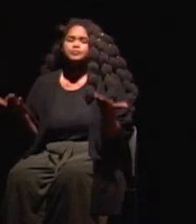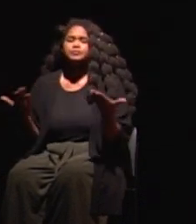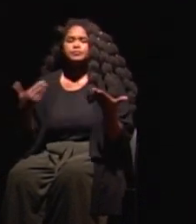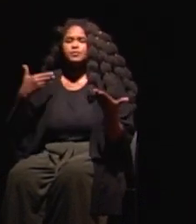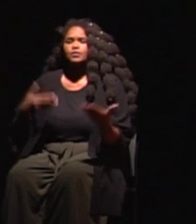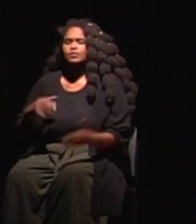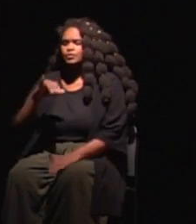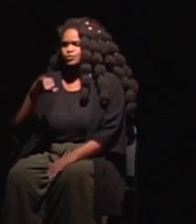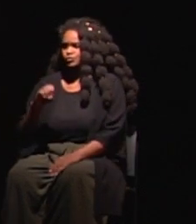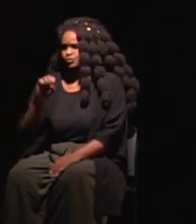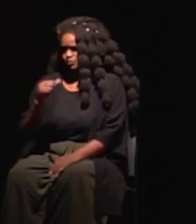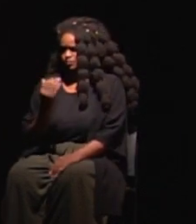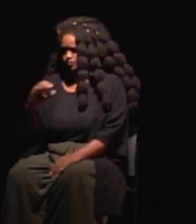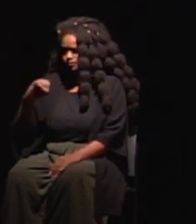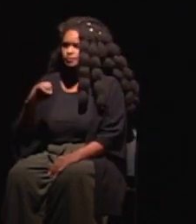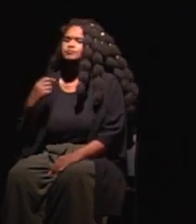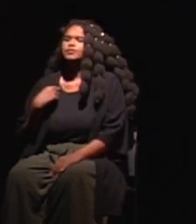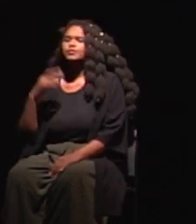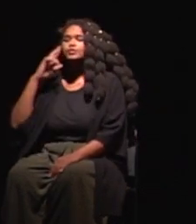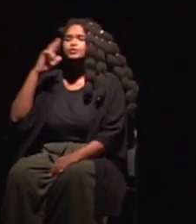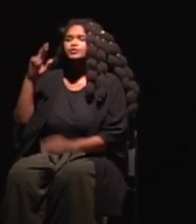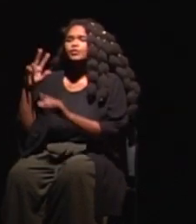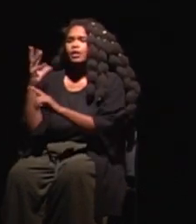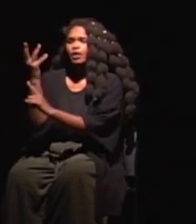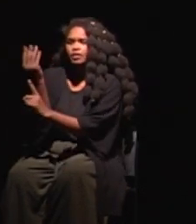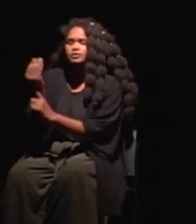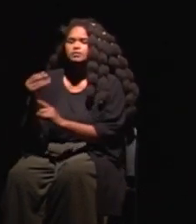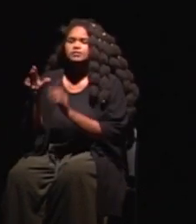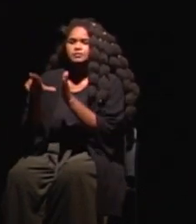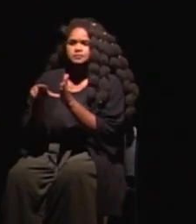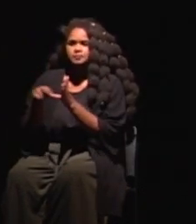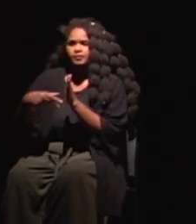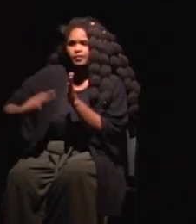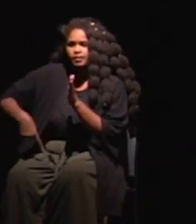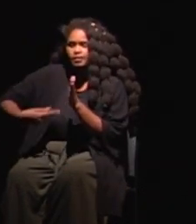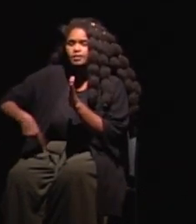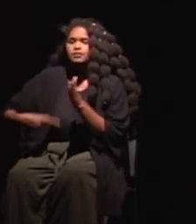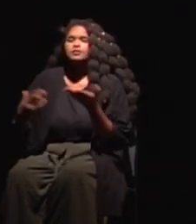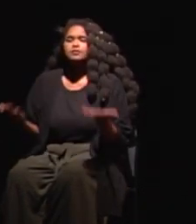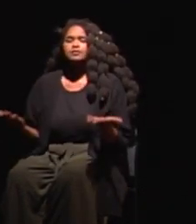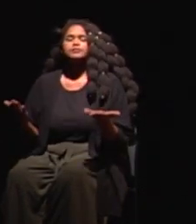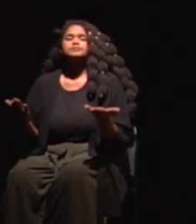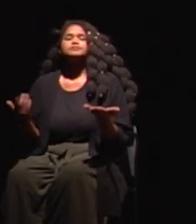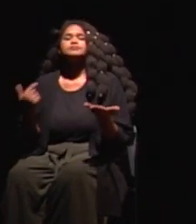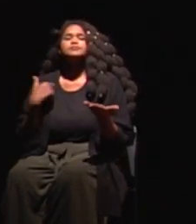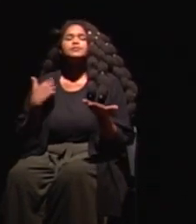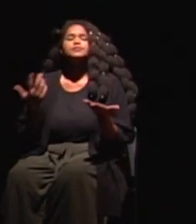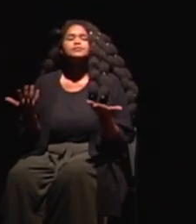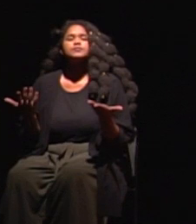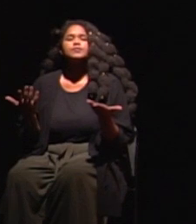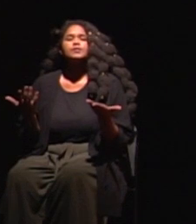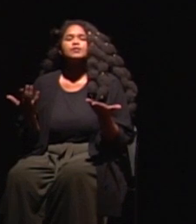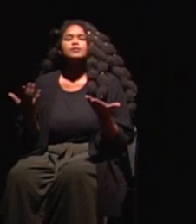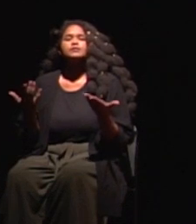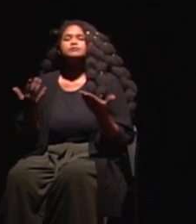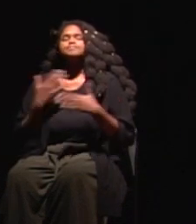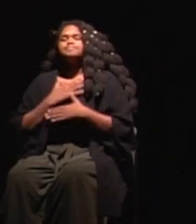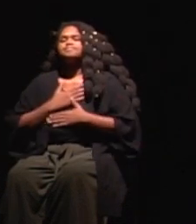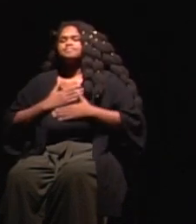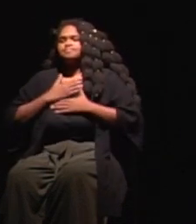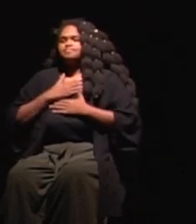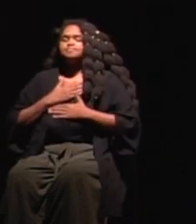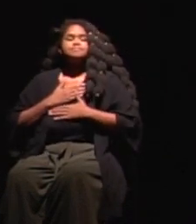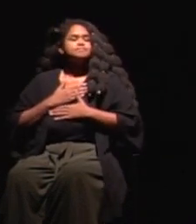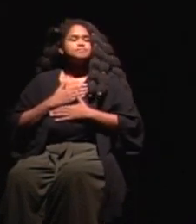João Fernandes, sou o diretor artístico do Instituto Moreira Salles e gostava de registar a presença aí